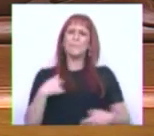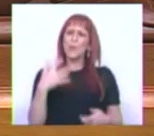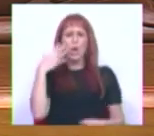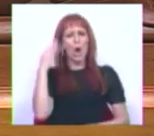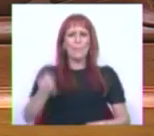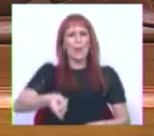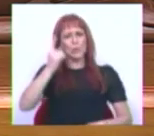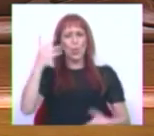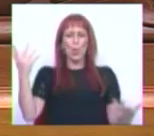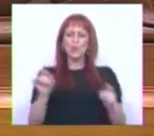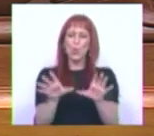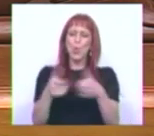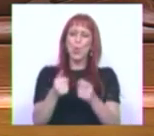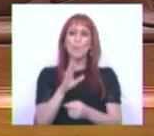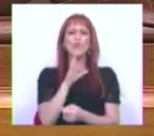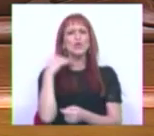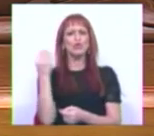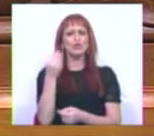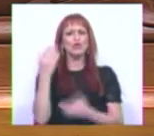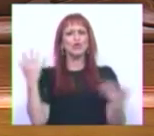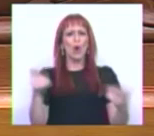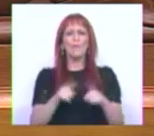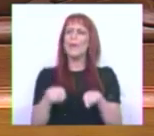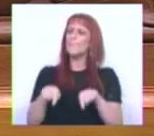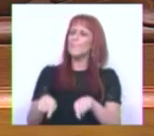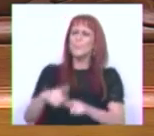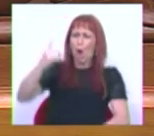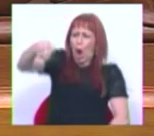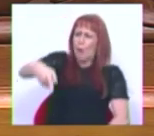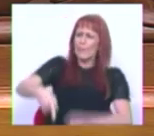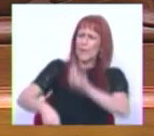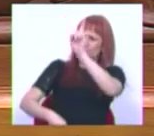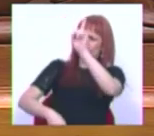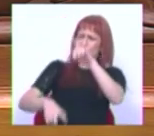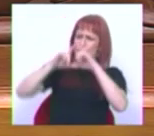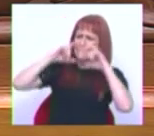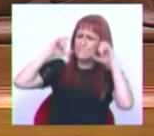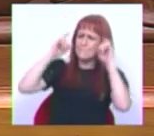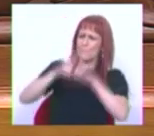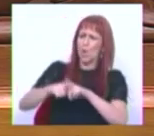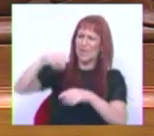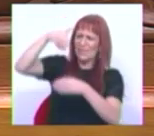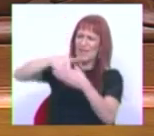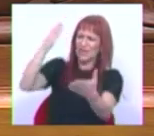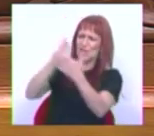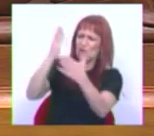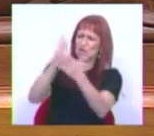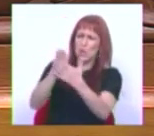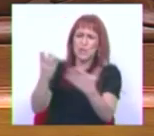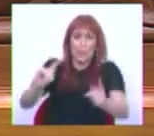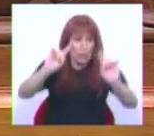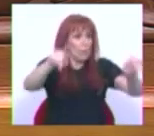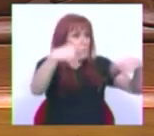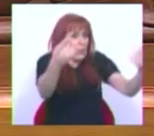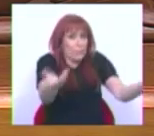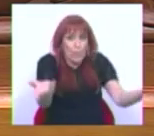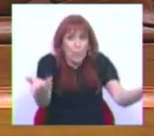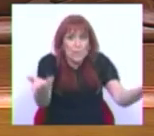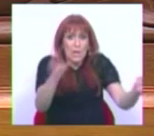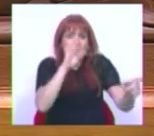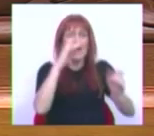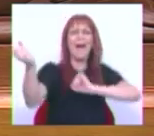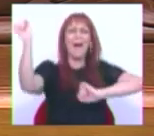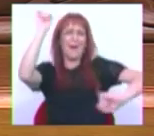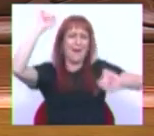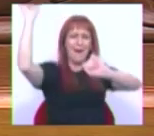normal que um grupo de adolescentes seja obrigado a usar máscara nas escolas, mas depois, se for a uma